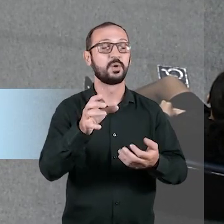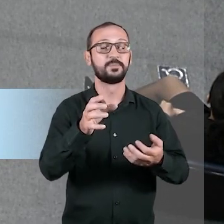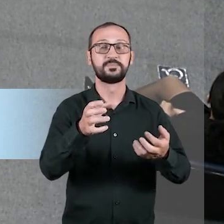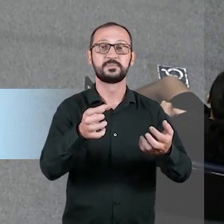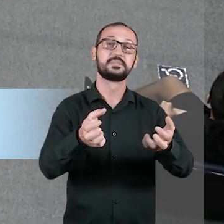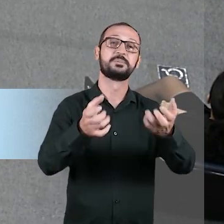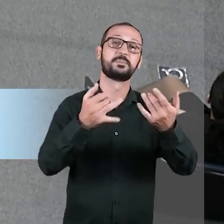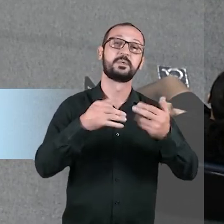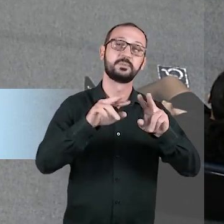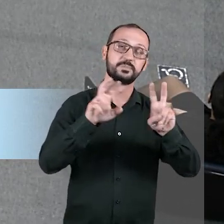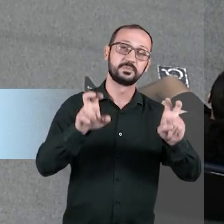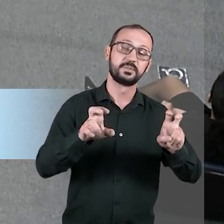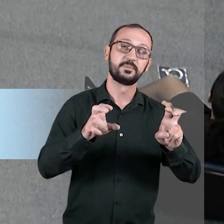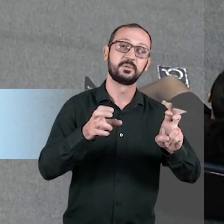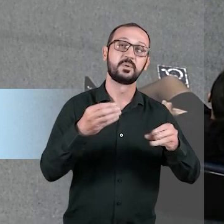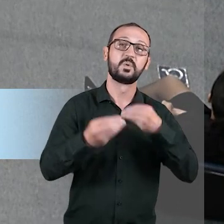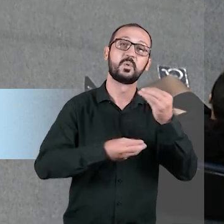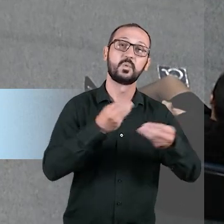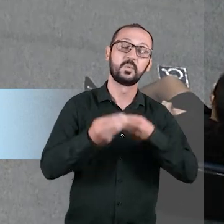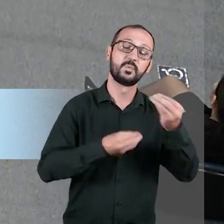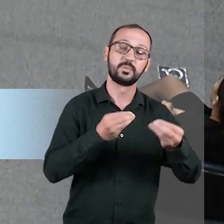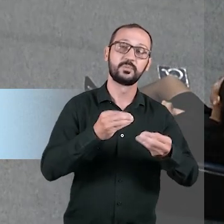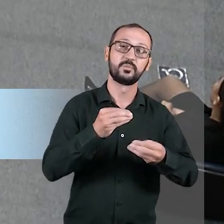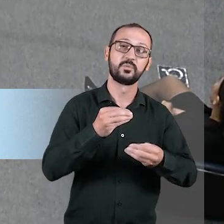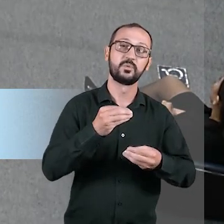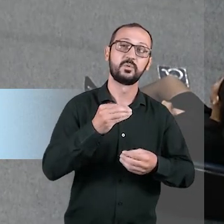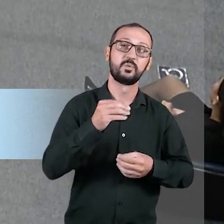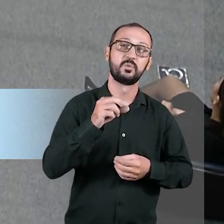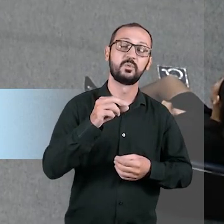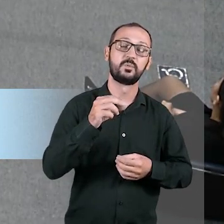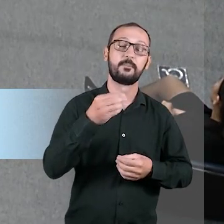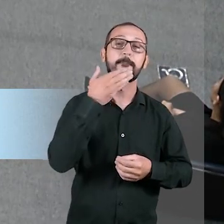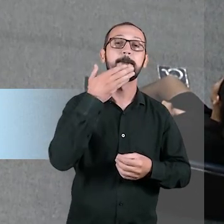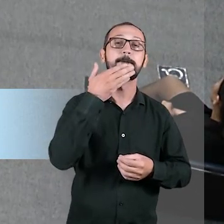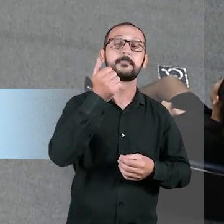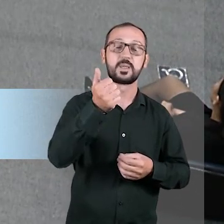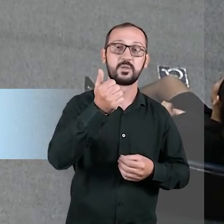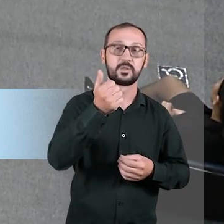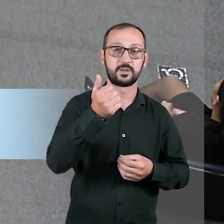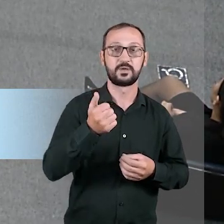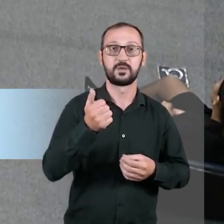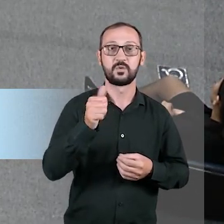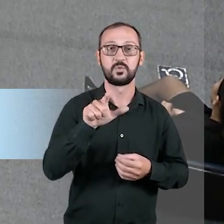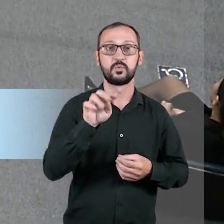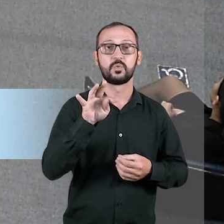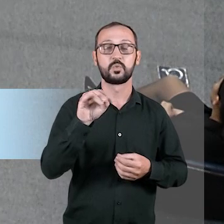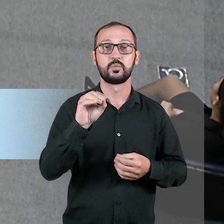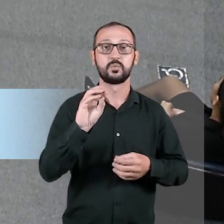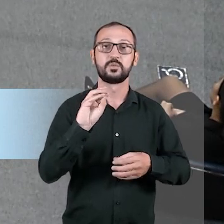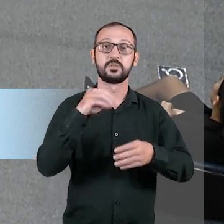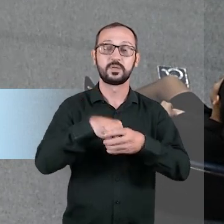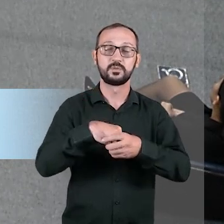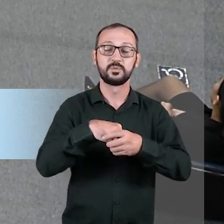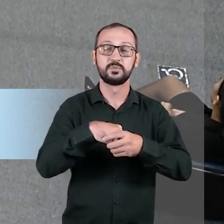você, né, sobre essa questão, como que a gente trabalharia, poderia melhorar, otimizar isso dentro de